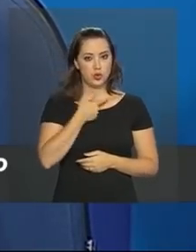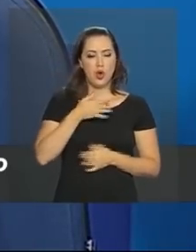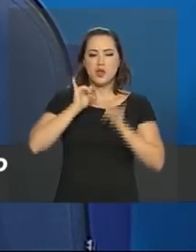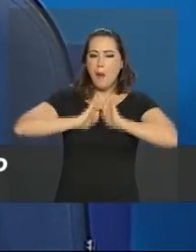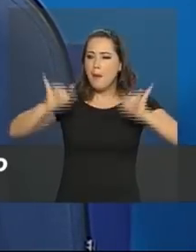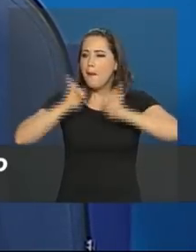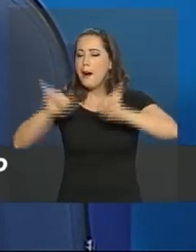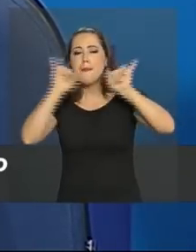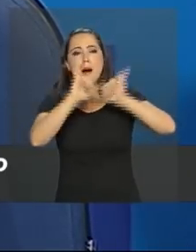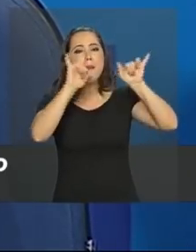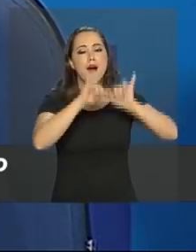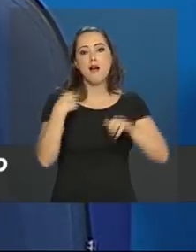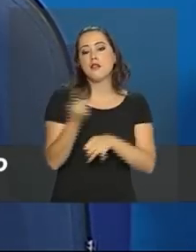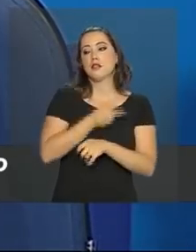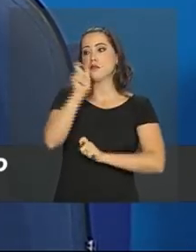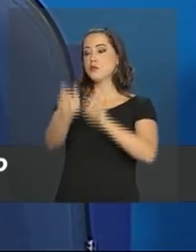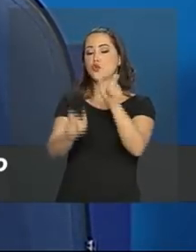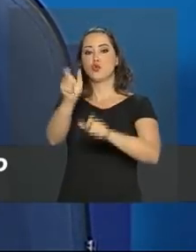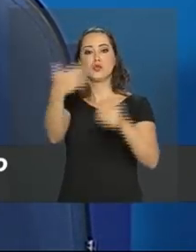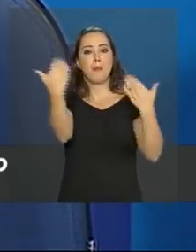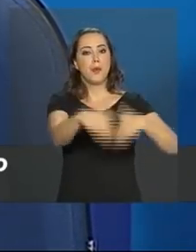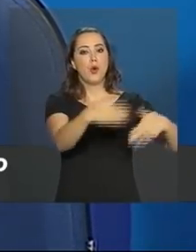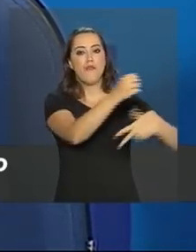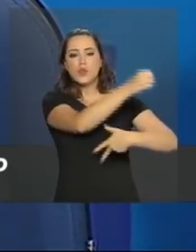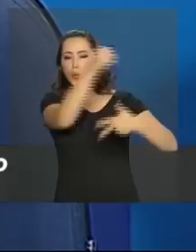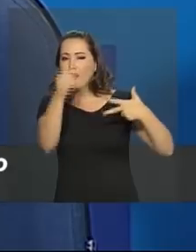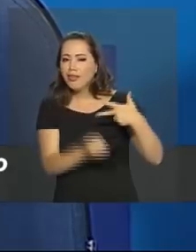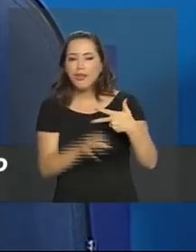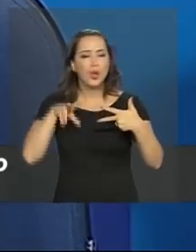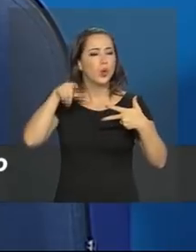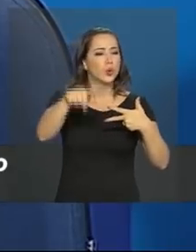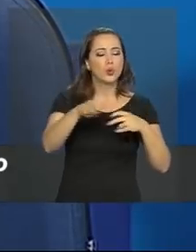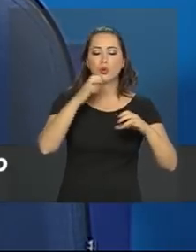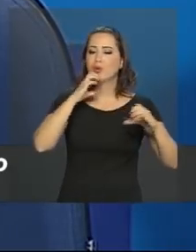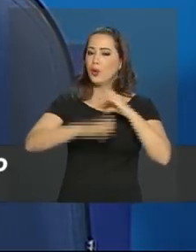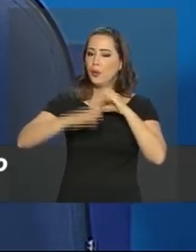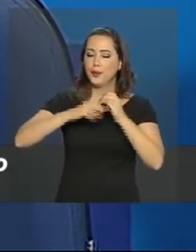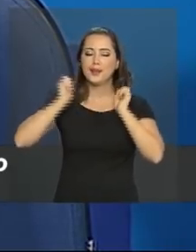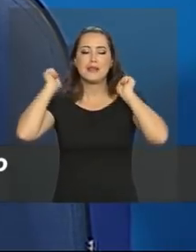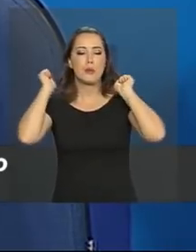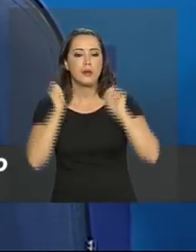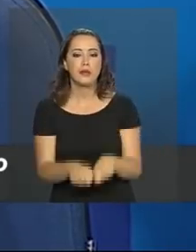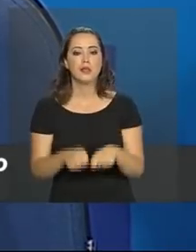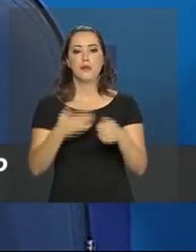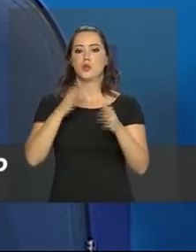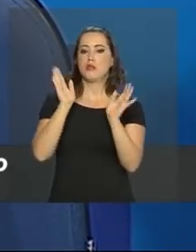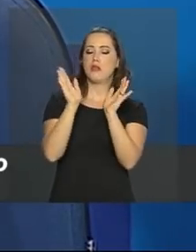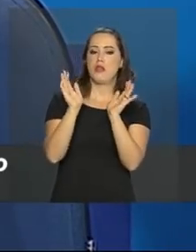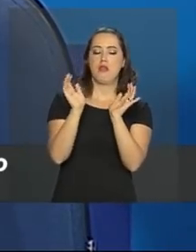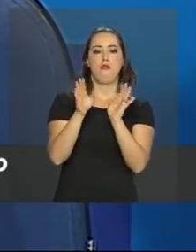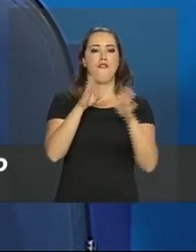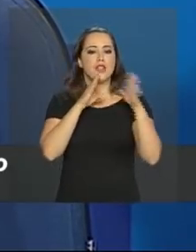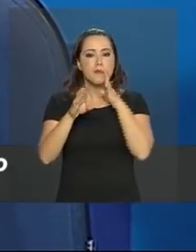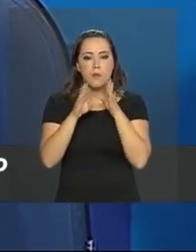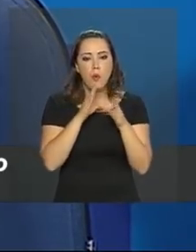informações aos nossos participantes por todos os meios que a gente dispõe mais facebook